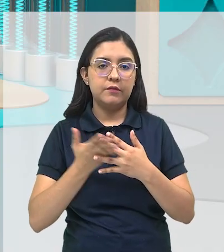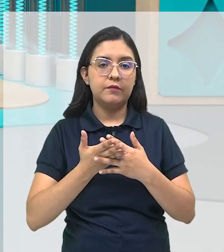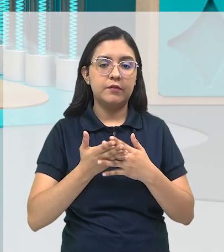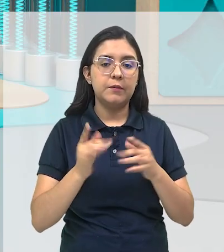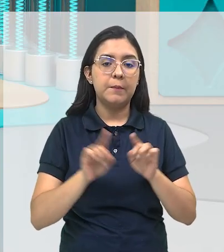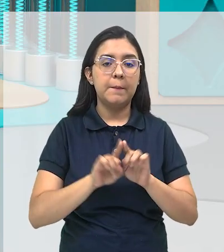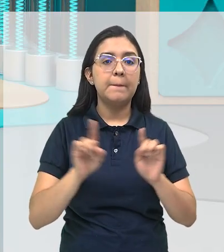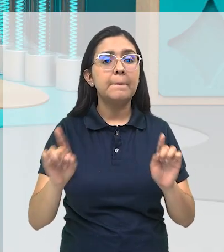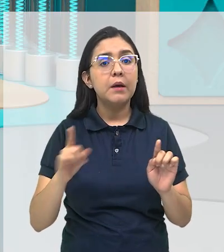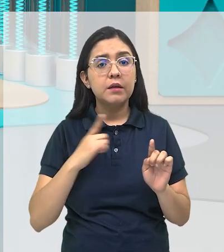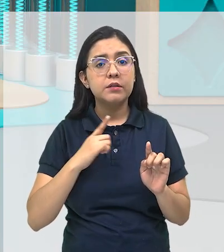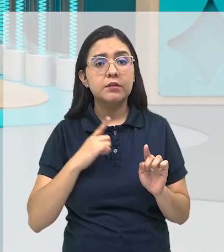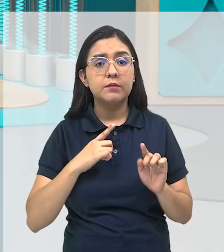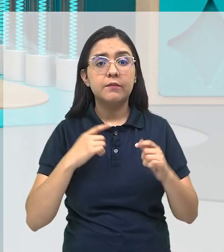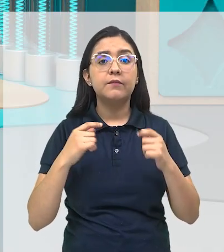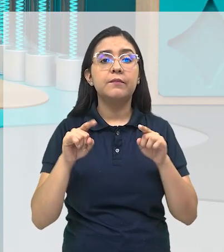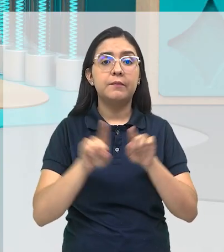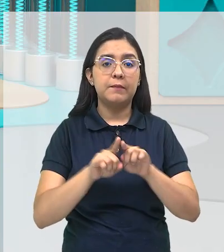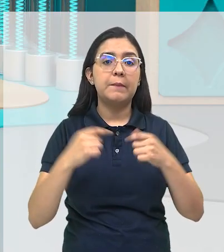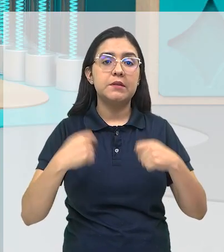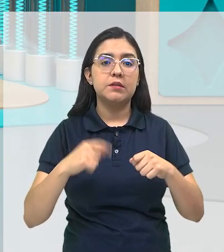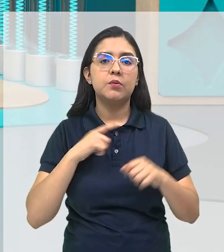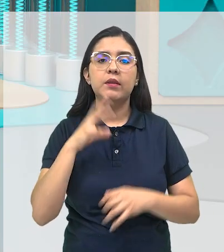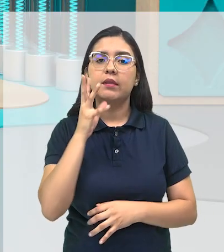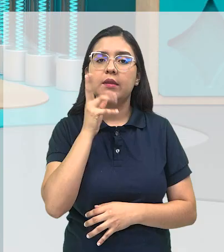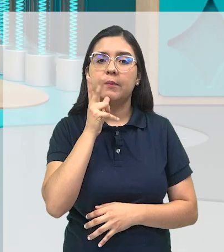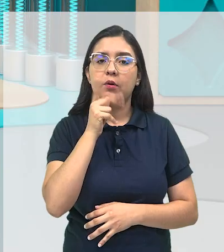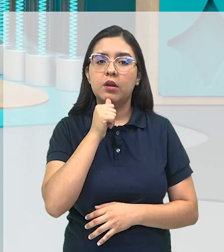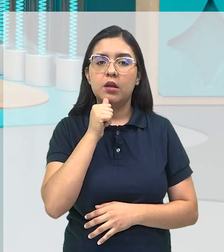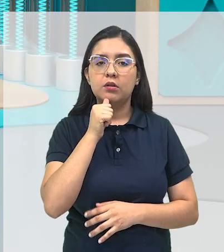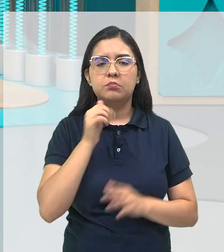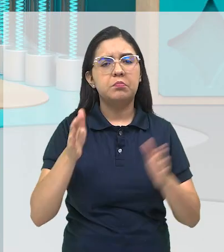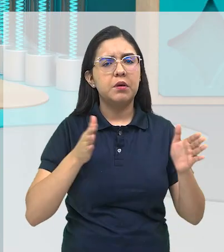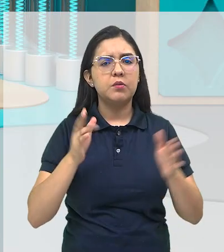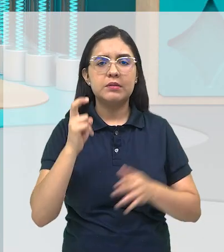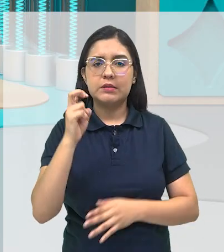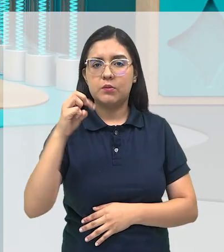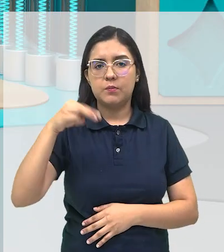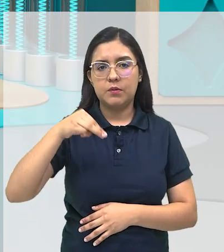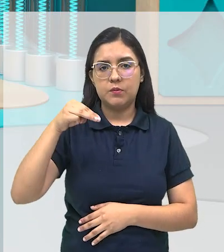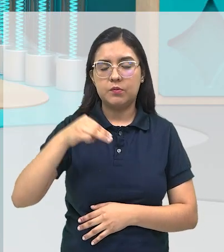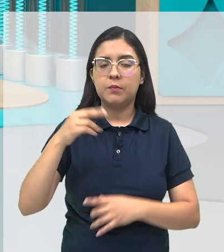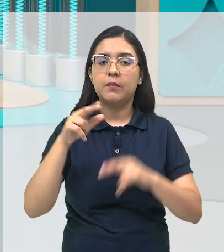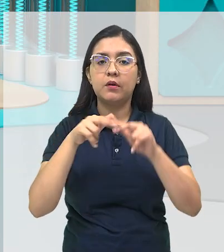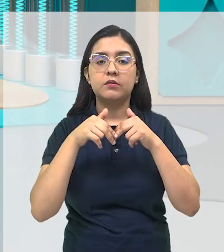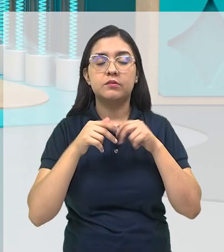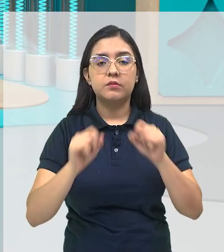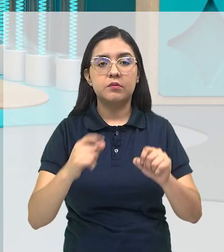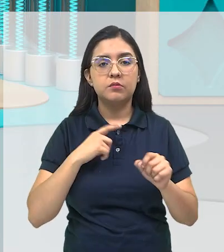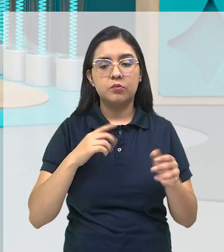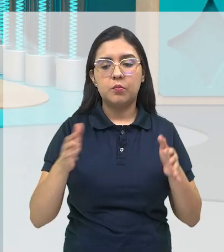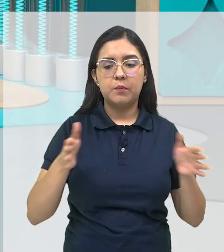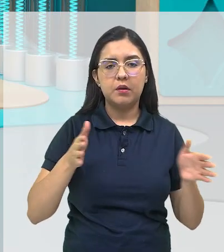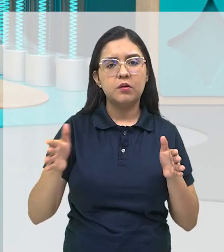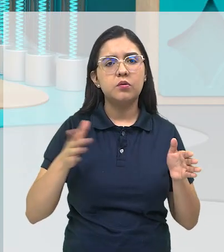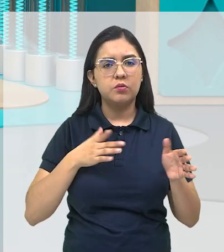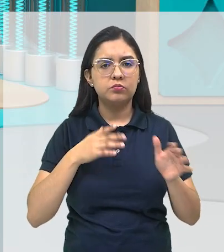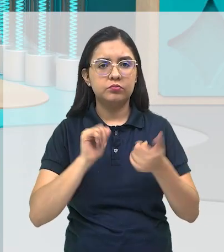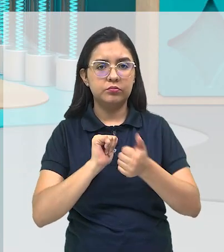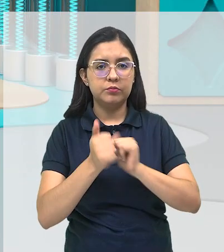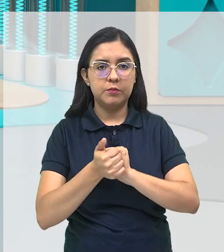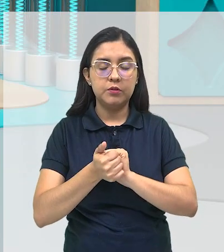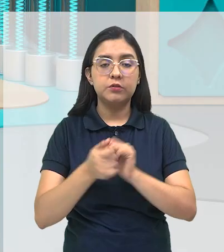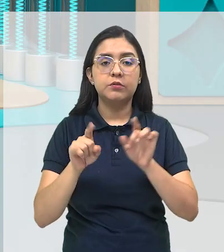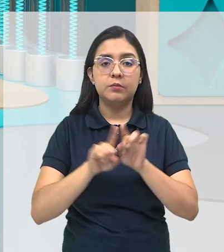entre esses 2 quartos, a gente vai ter um intervalo maior de 5 minutos. Eu acredito que por conta do tempo de jogo, para